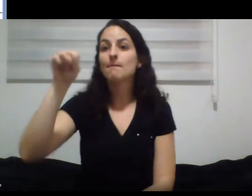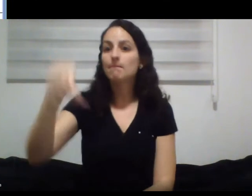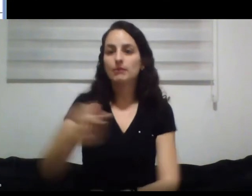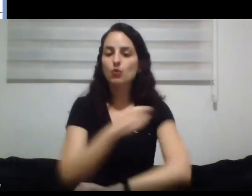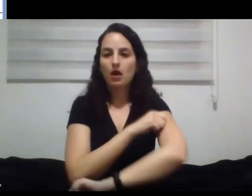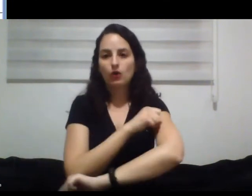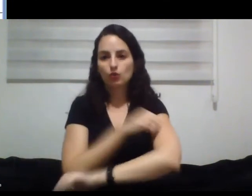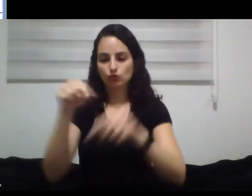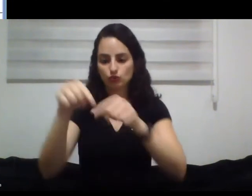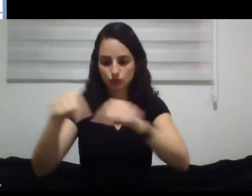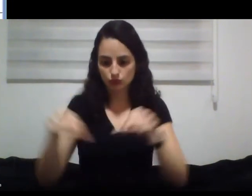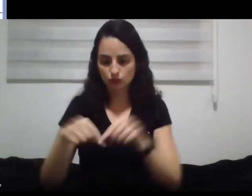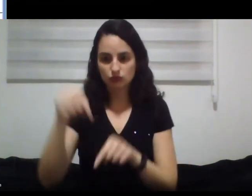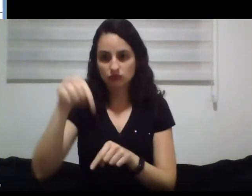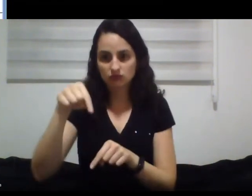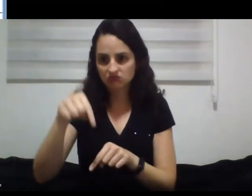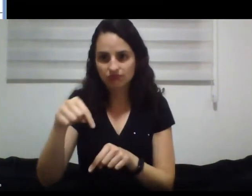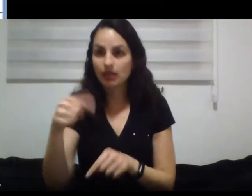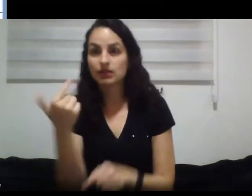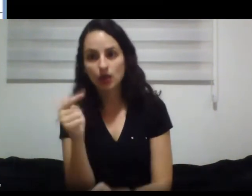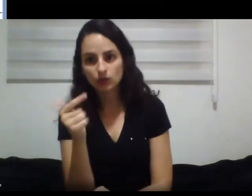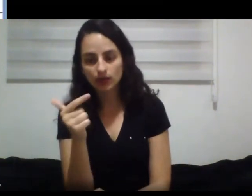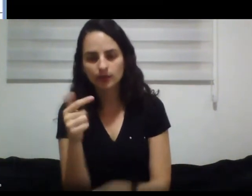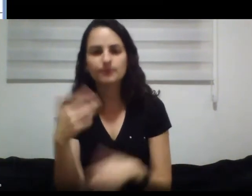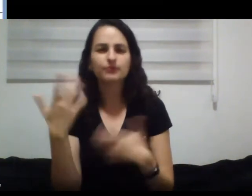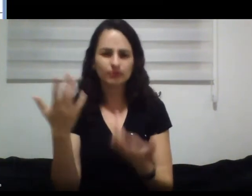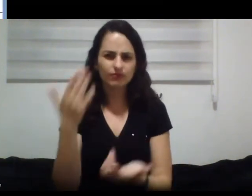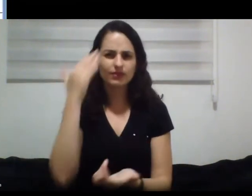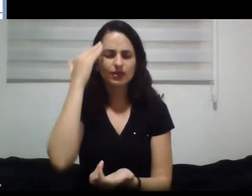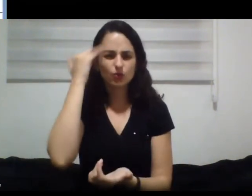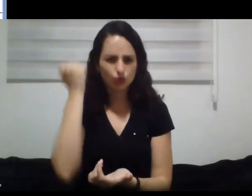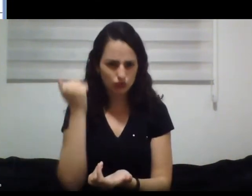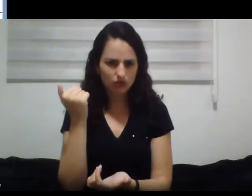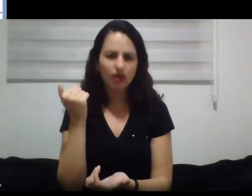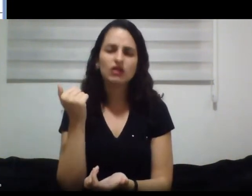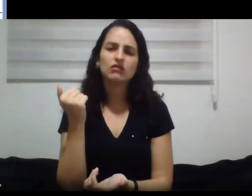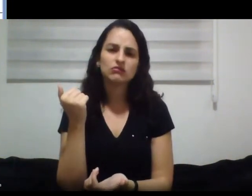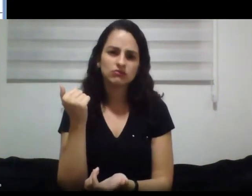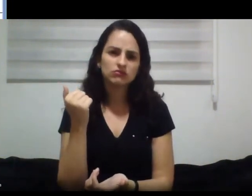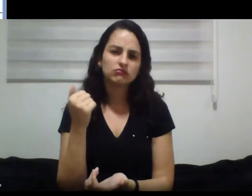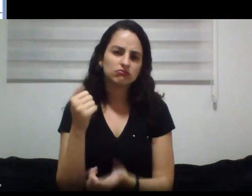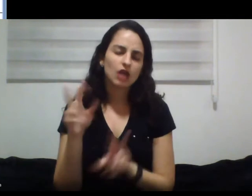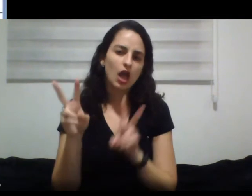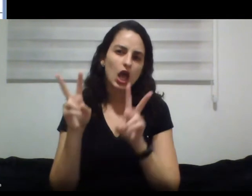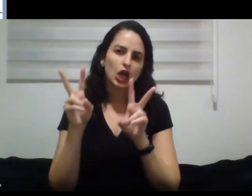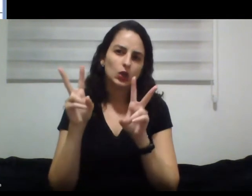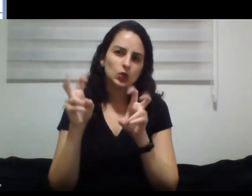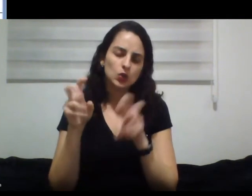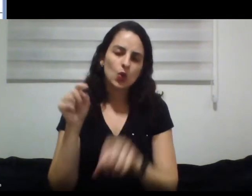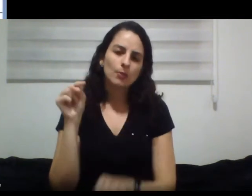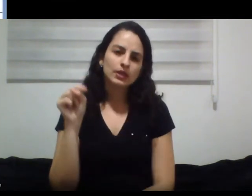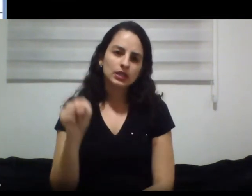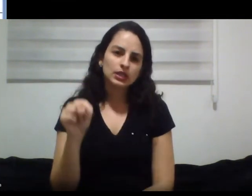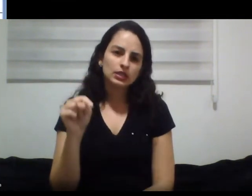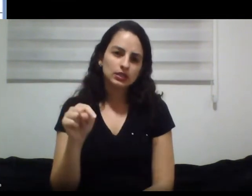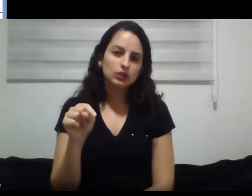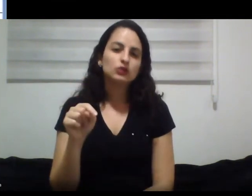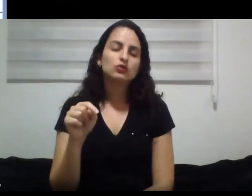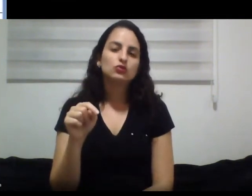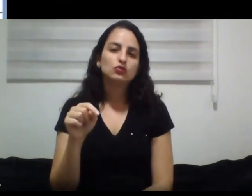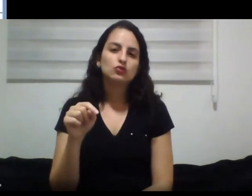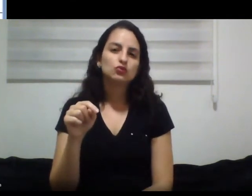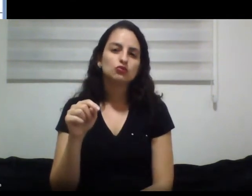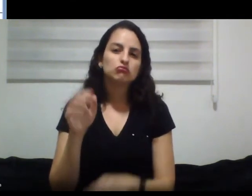o Moodle, ele não tem ferramenta de web de transmissão. A ferramenta de transmissão tem que ser via